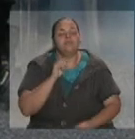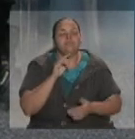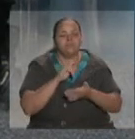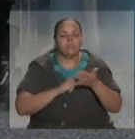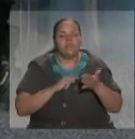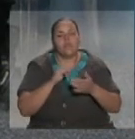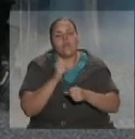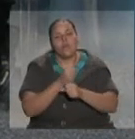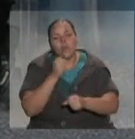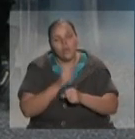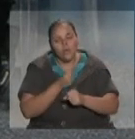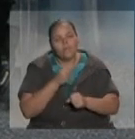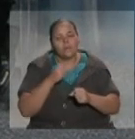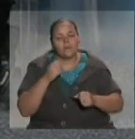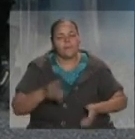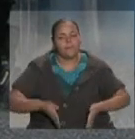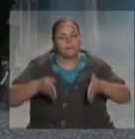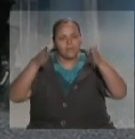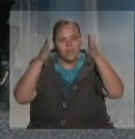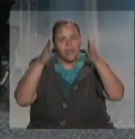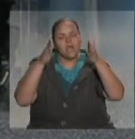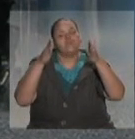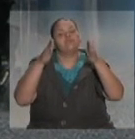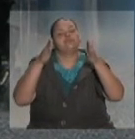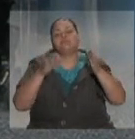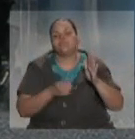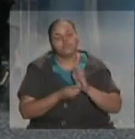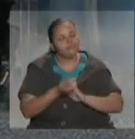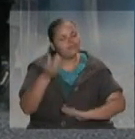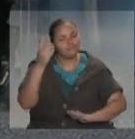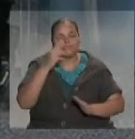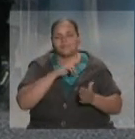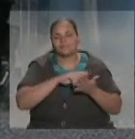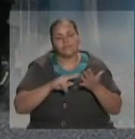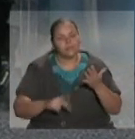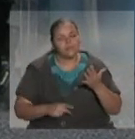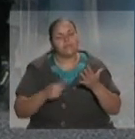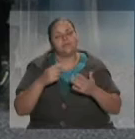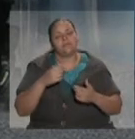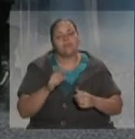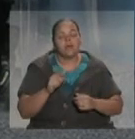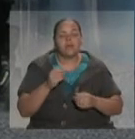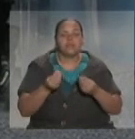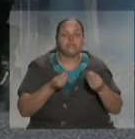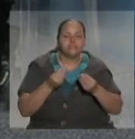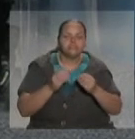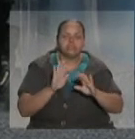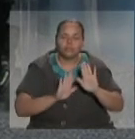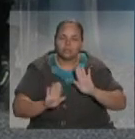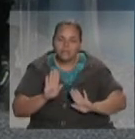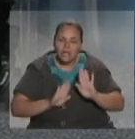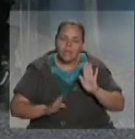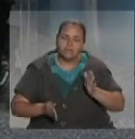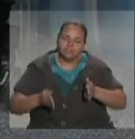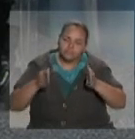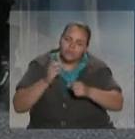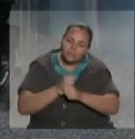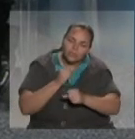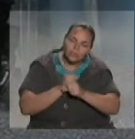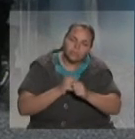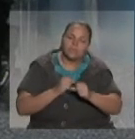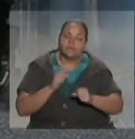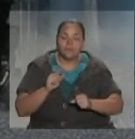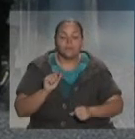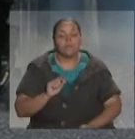de obra para um determinado prédio, e prevê uma série de requisitos para a preservação da estrutura, para a preservação da